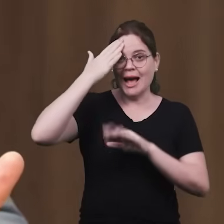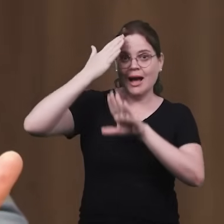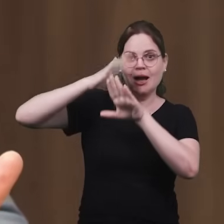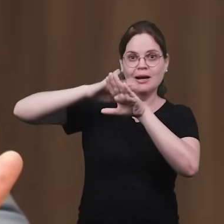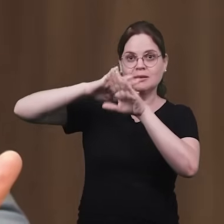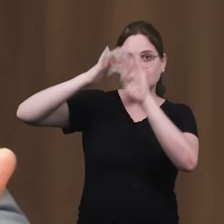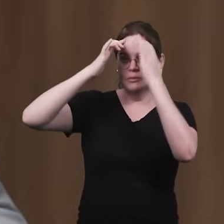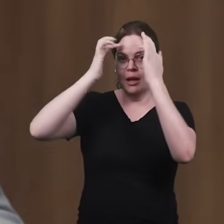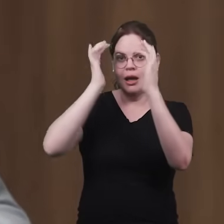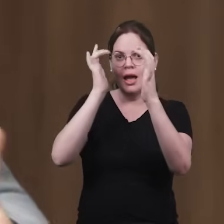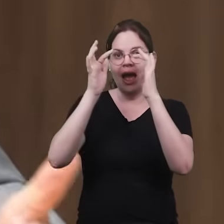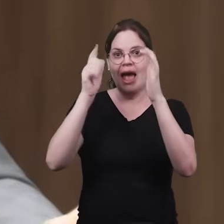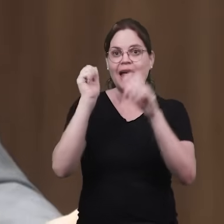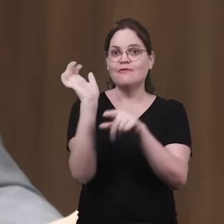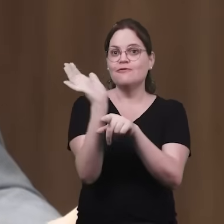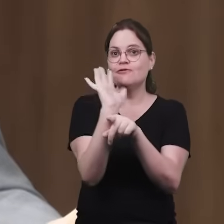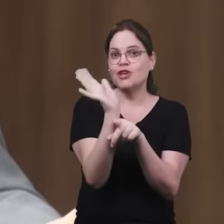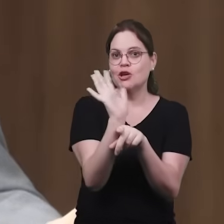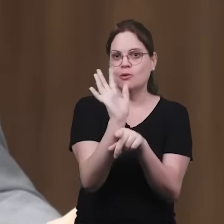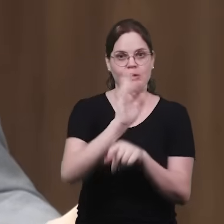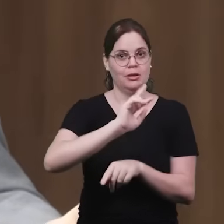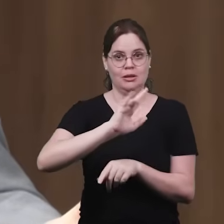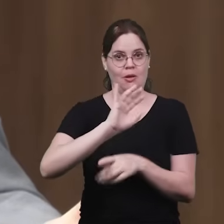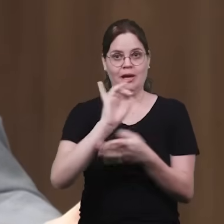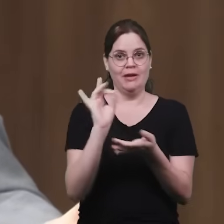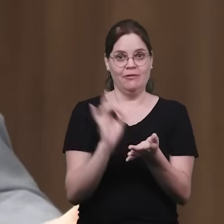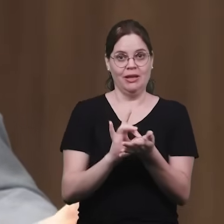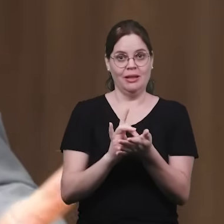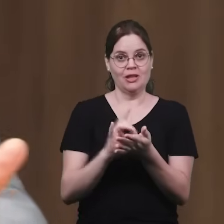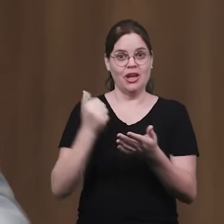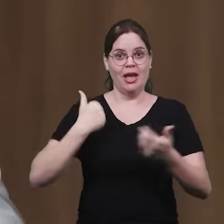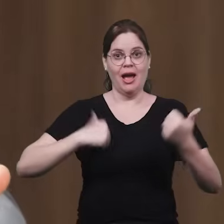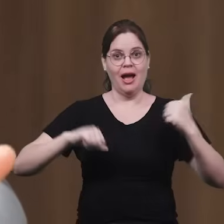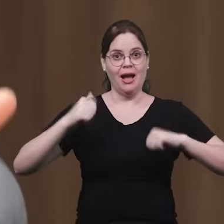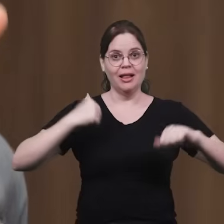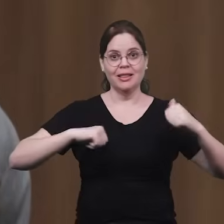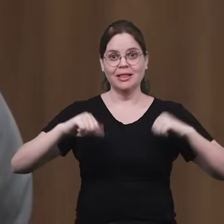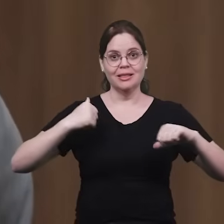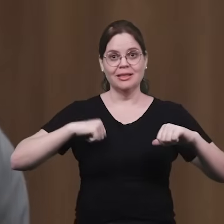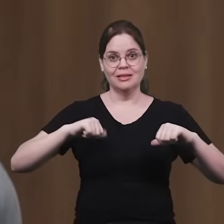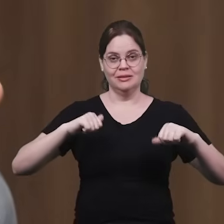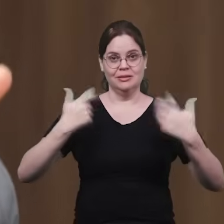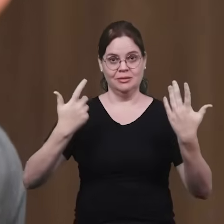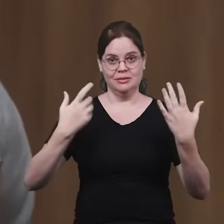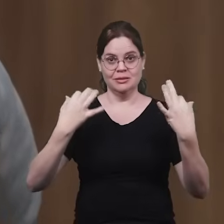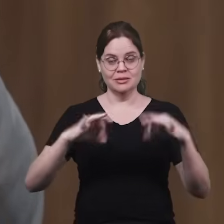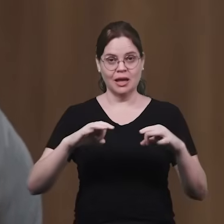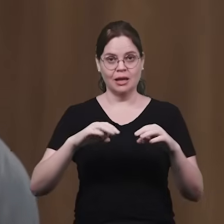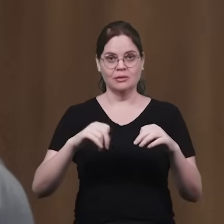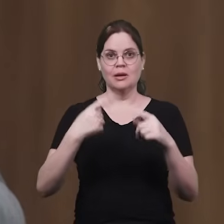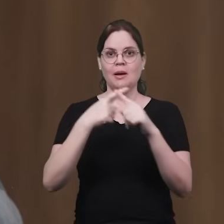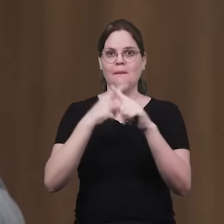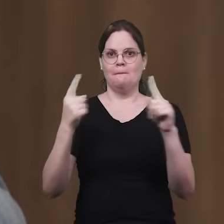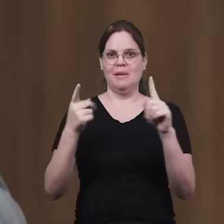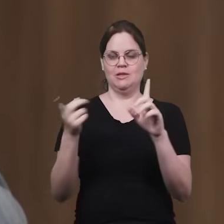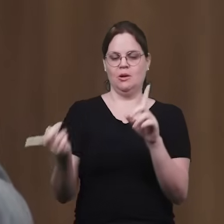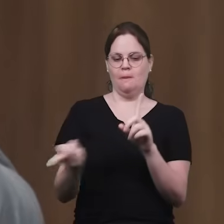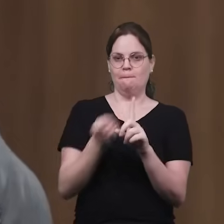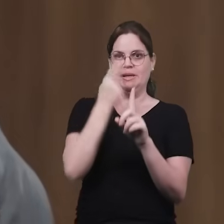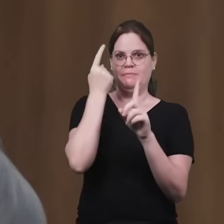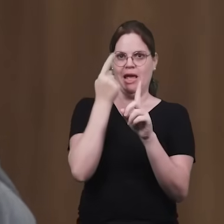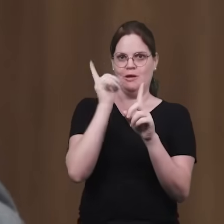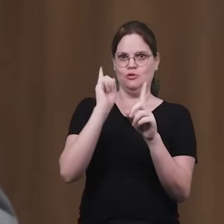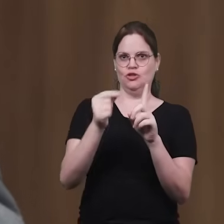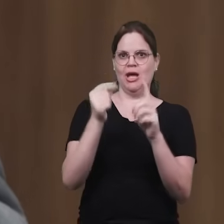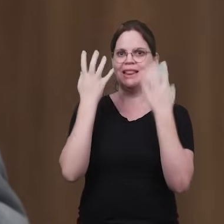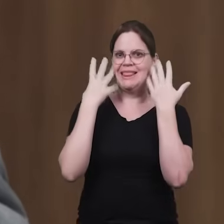filme. Você sabe que é uma atuação que está acontecendo ali. Verdade. Só que aquilo passou do primeiro filtro e